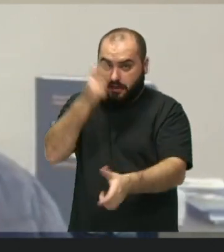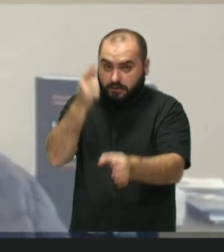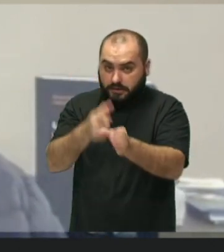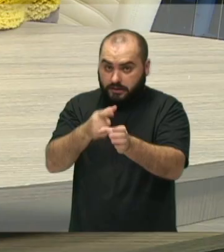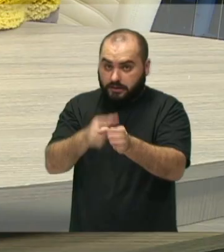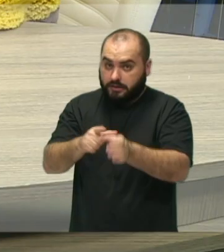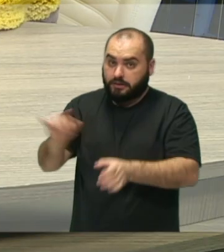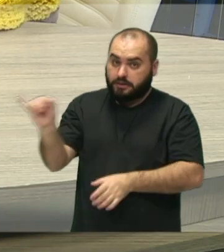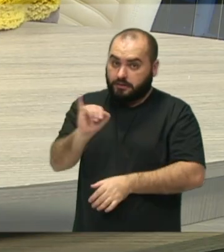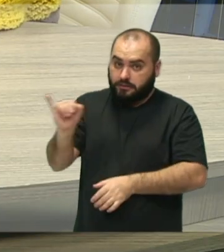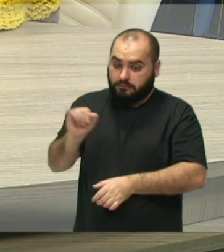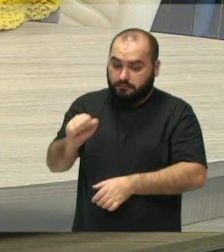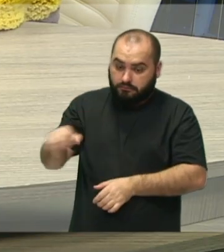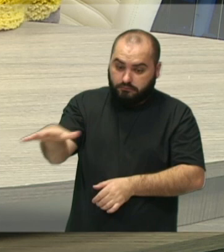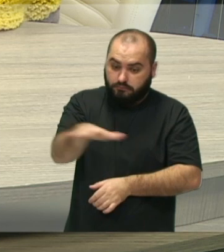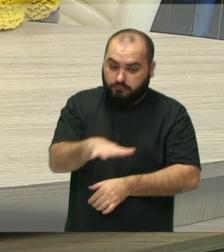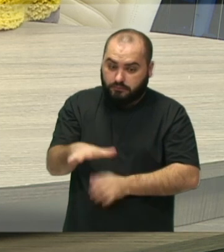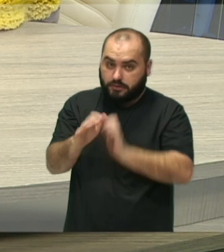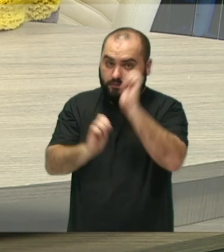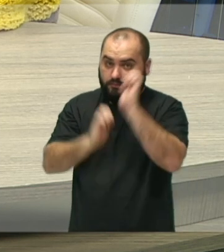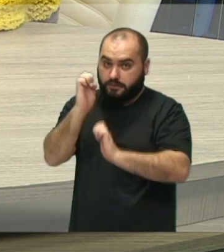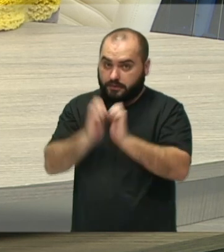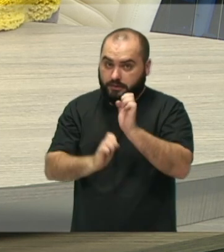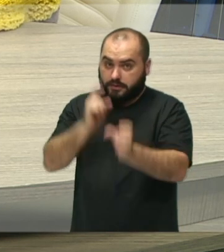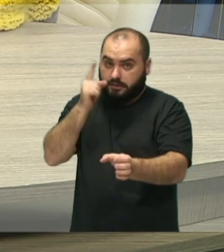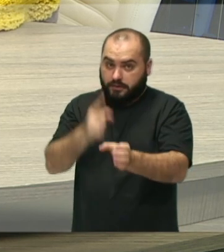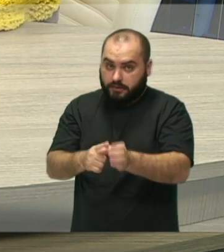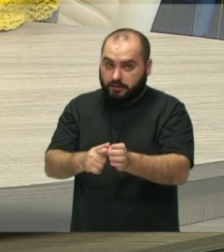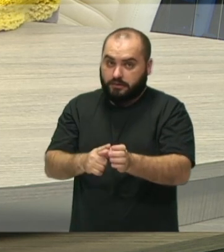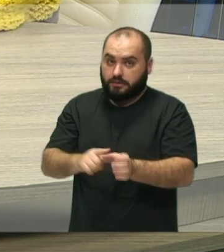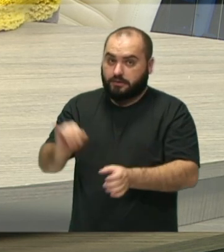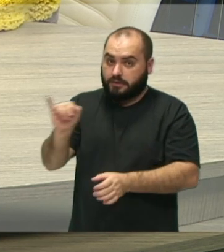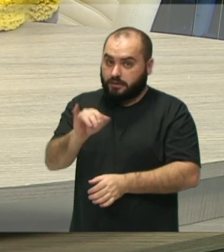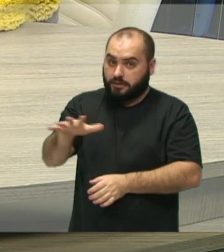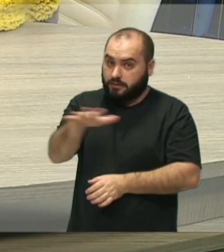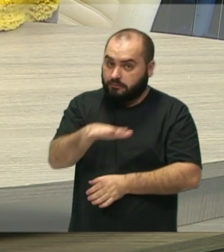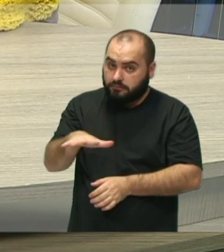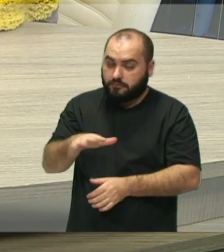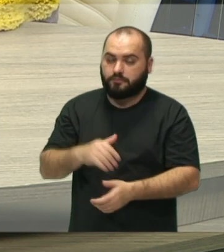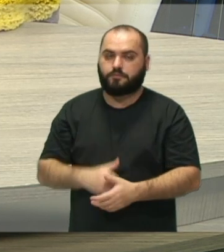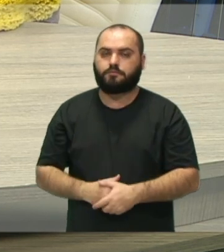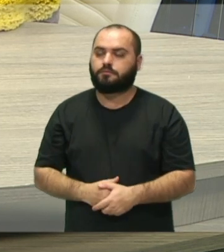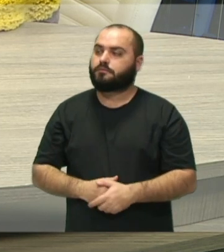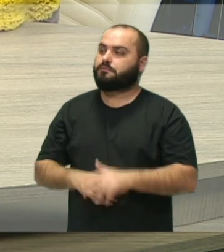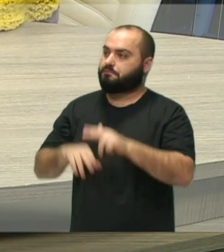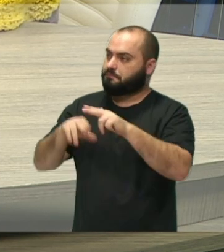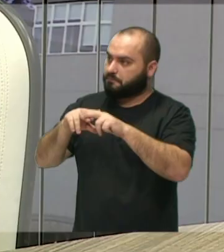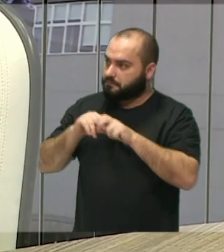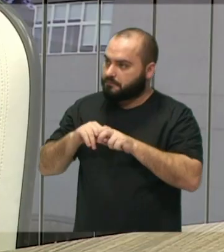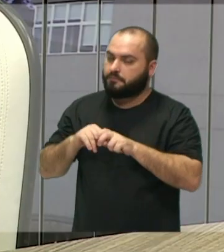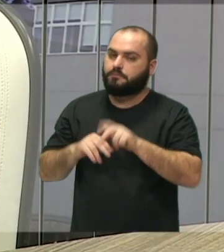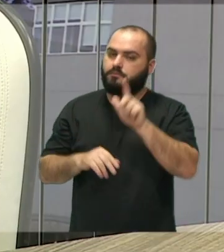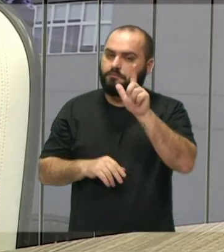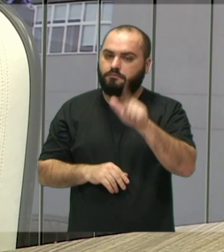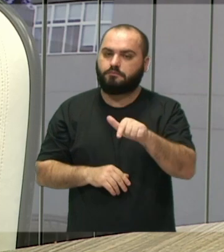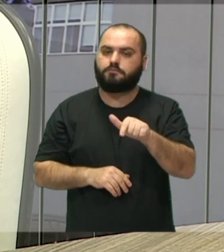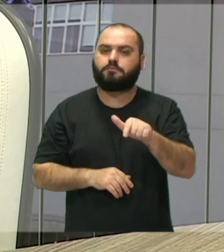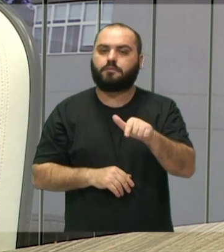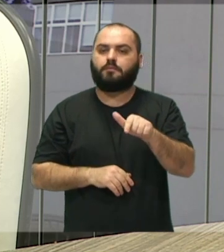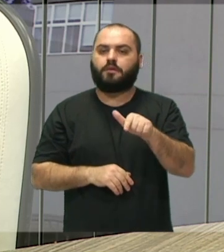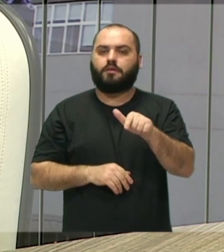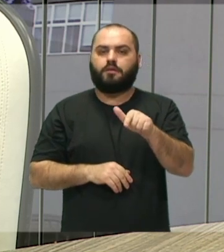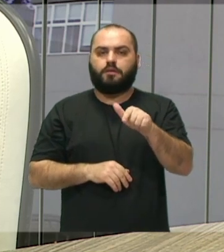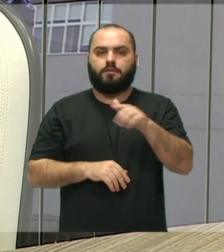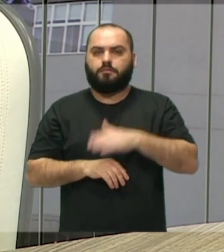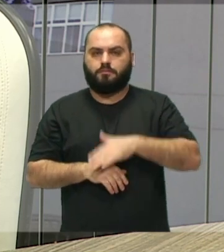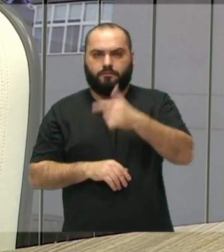Itajaí. Nós queremos as empresas, exatamente, as empresas por ramo. Então, é por isso que serão mais de